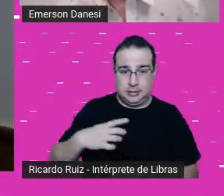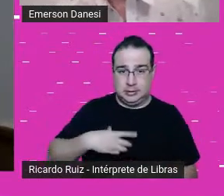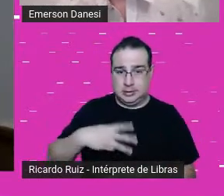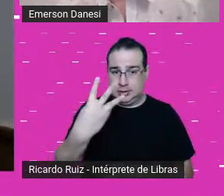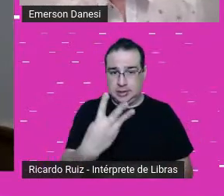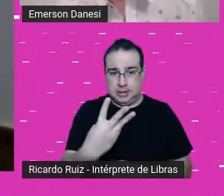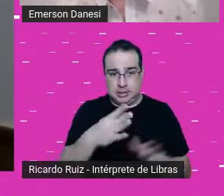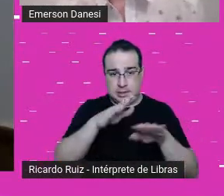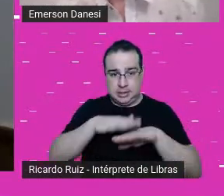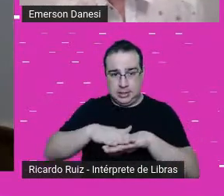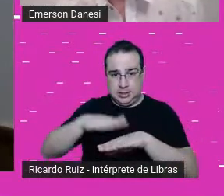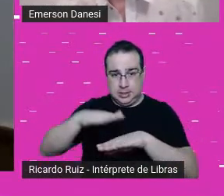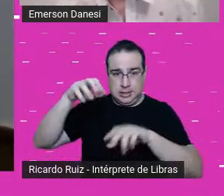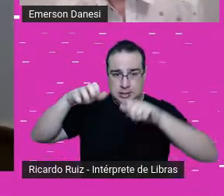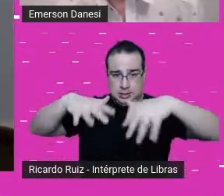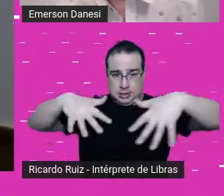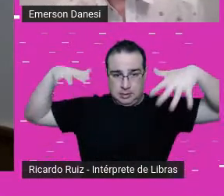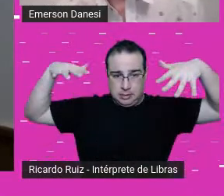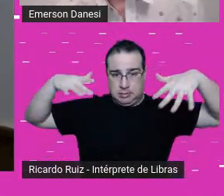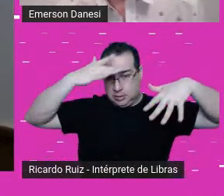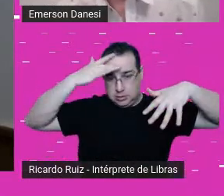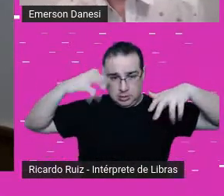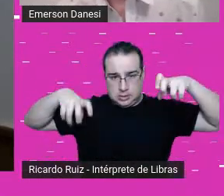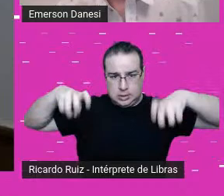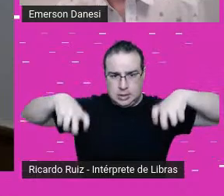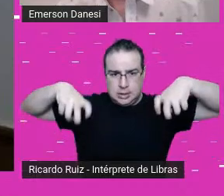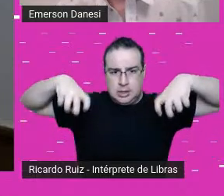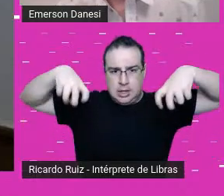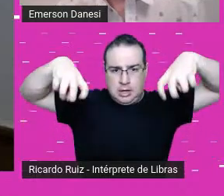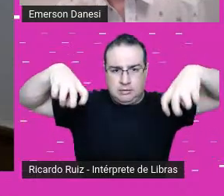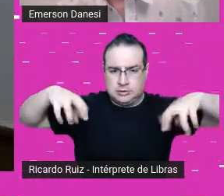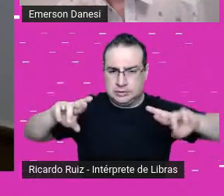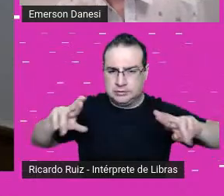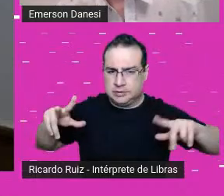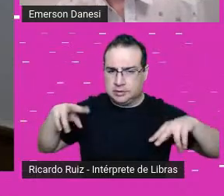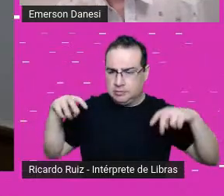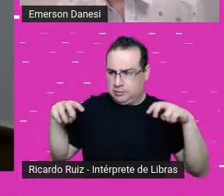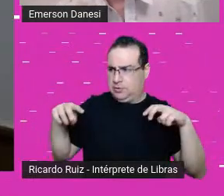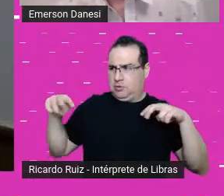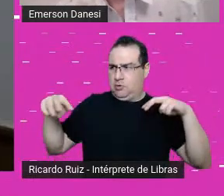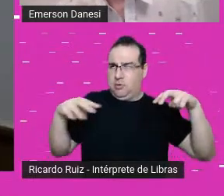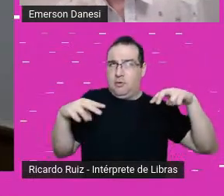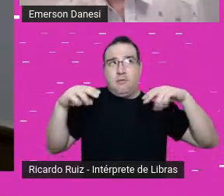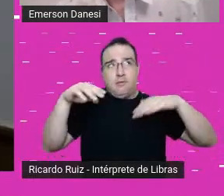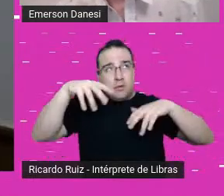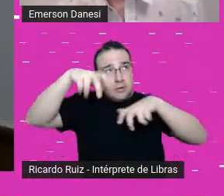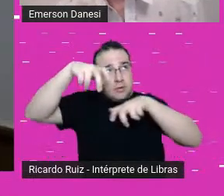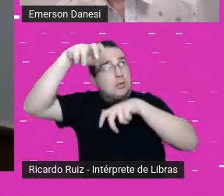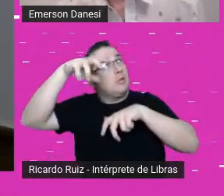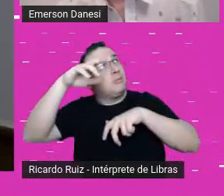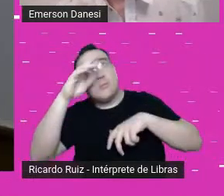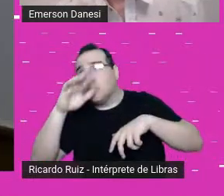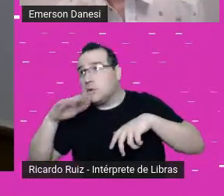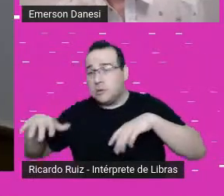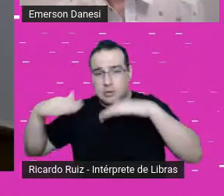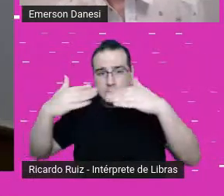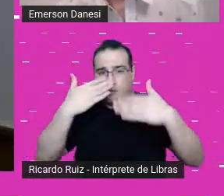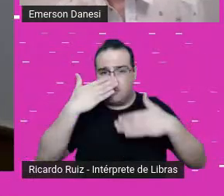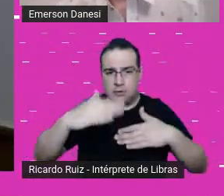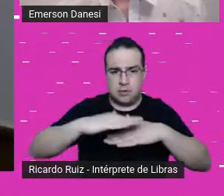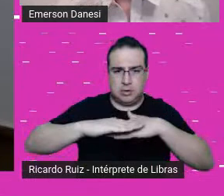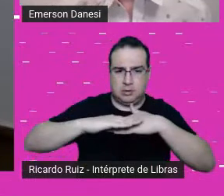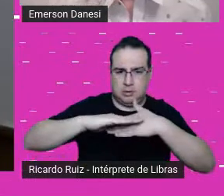fileiras dessa arquibancada. O público já sentava de um jeito que era diferente, literalmente três arquibancadas, e o palco ficava logo